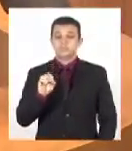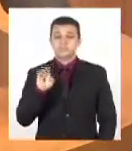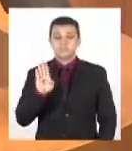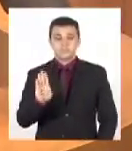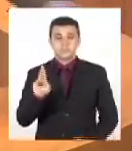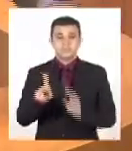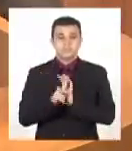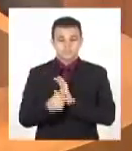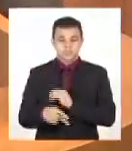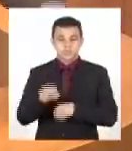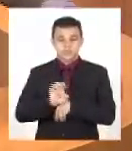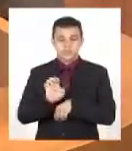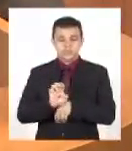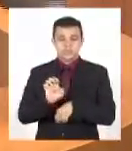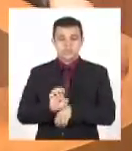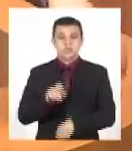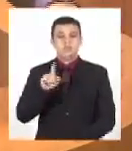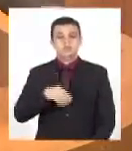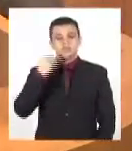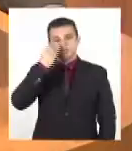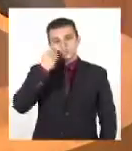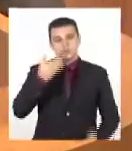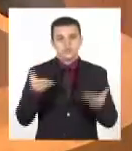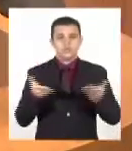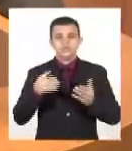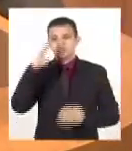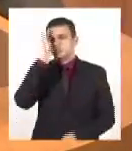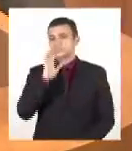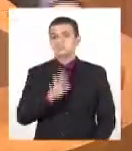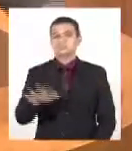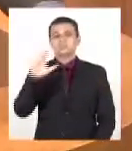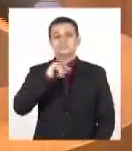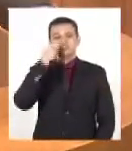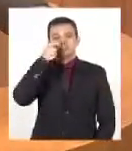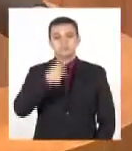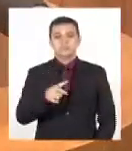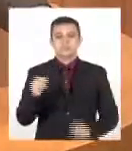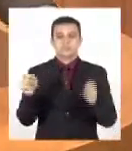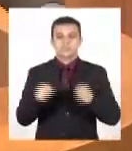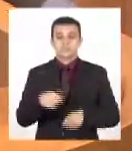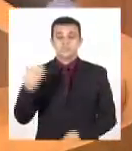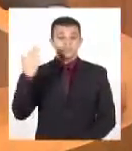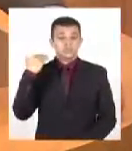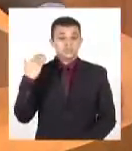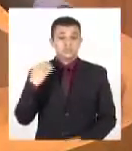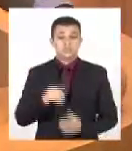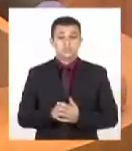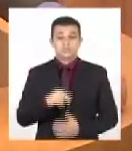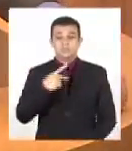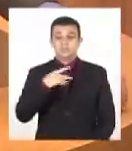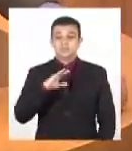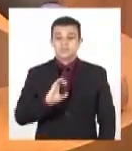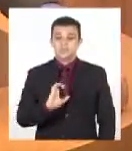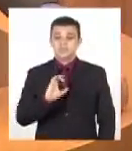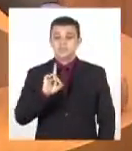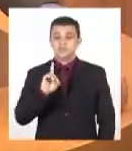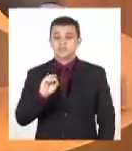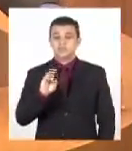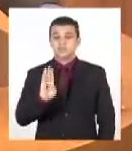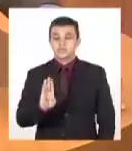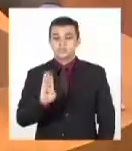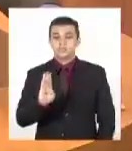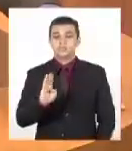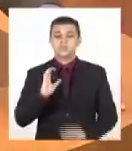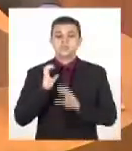hoje está sendo observada pelo Brasil todo. Quando o PCdoB, em seus mais de 90 anos de história,